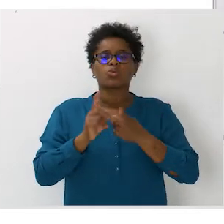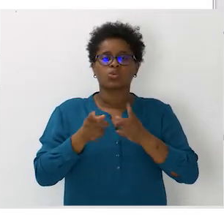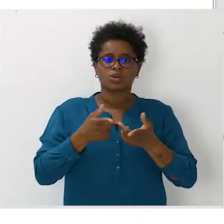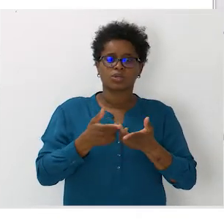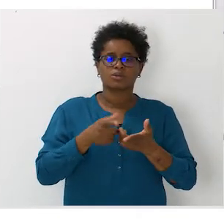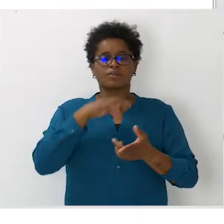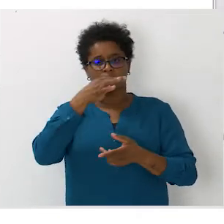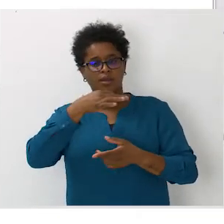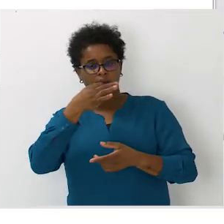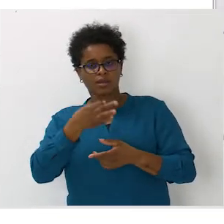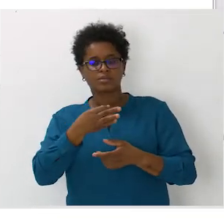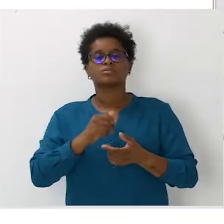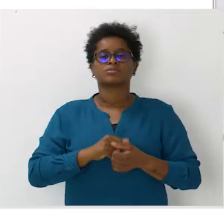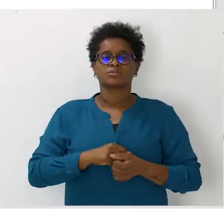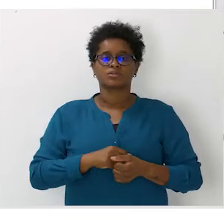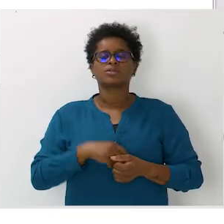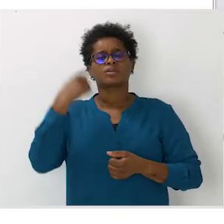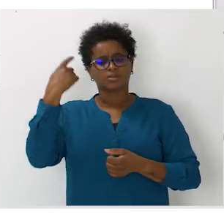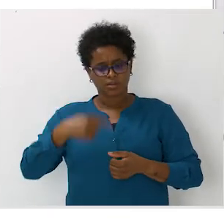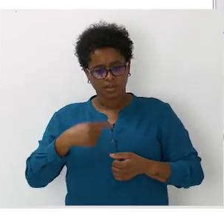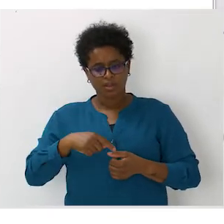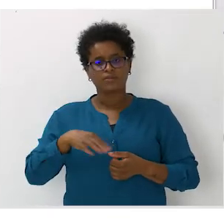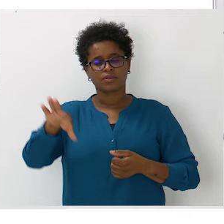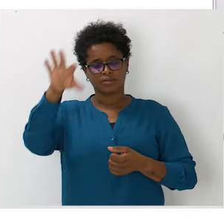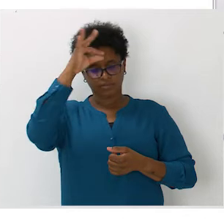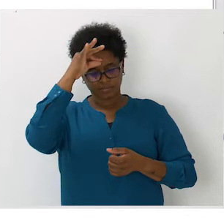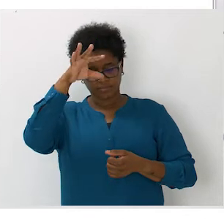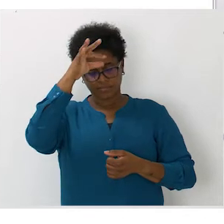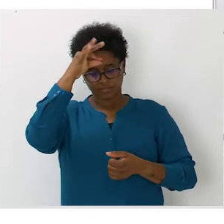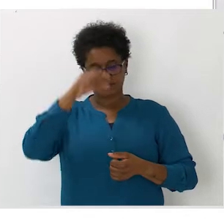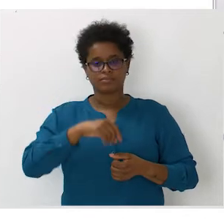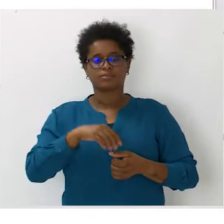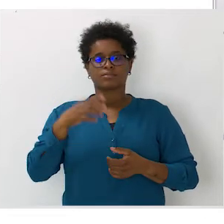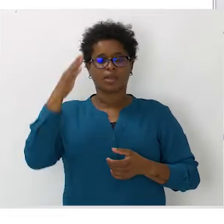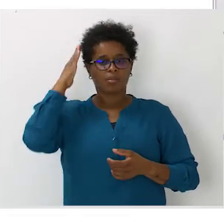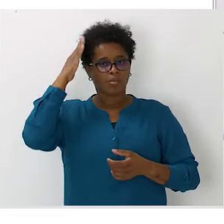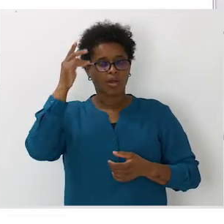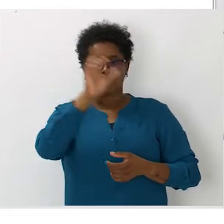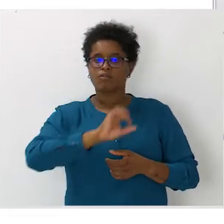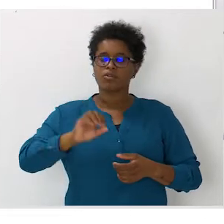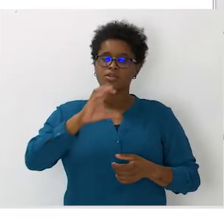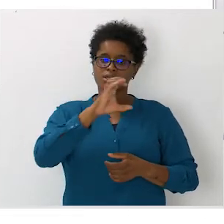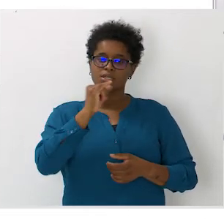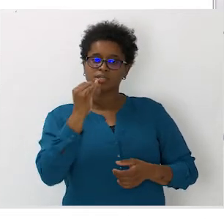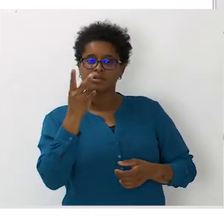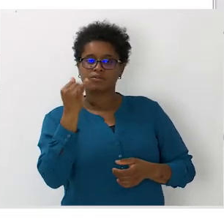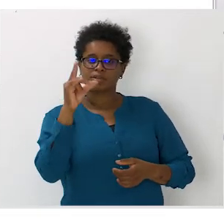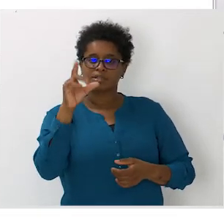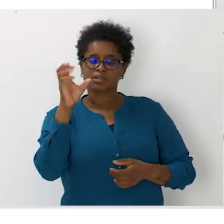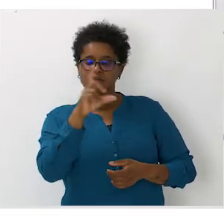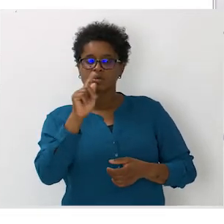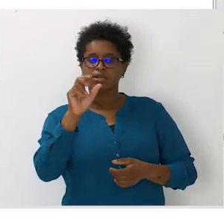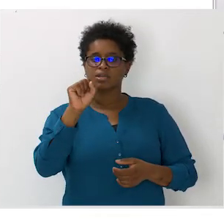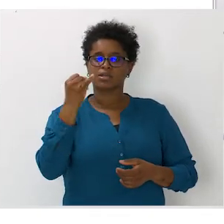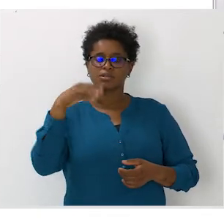que explanamos e que devem reter na vossa memória. Tanto a civilização egípcia é